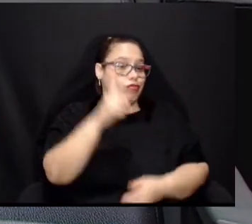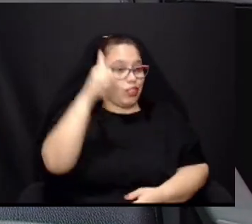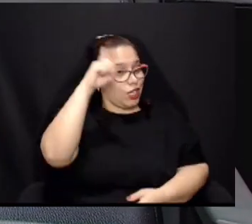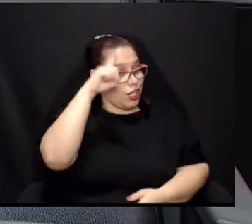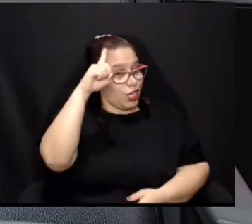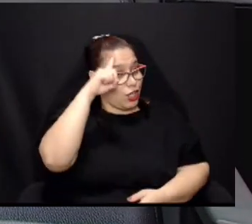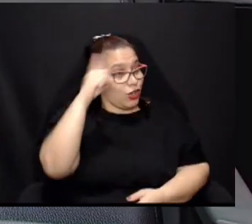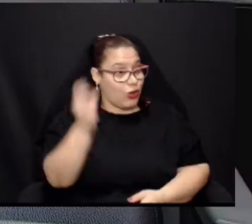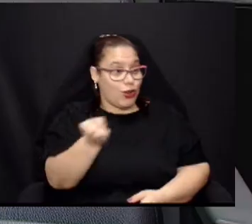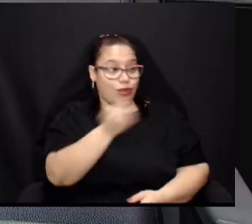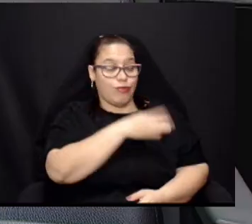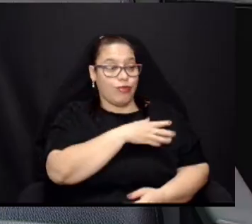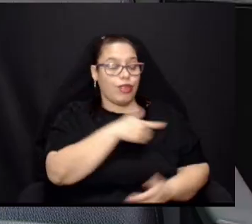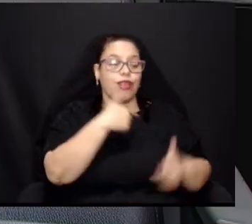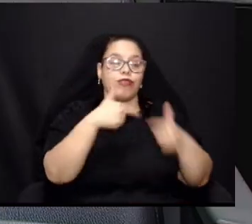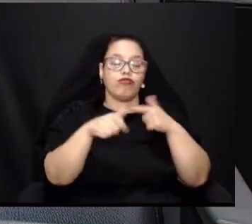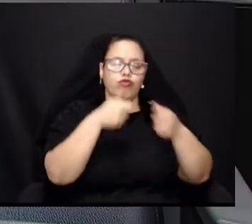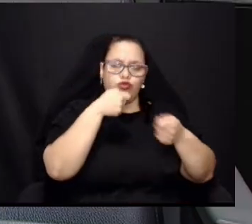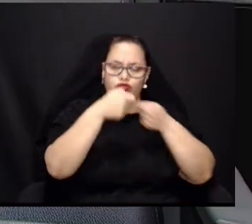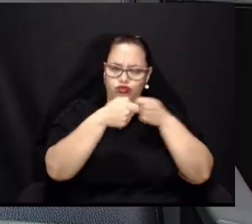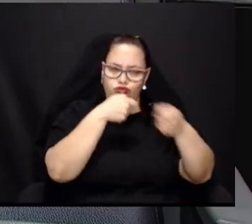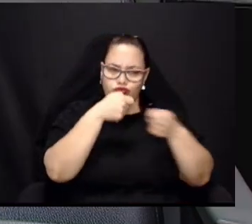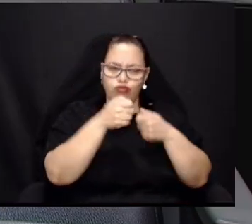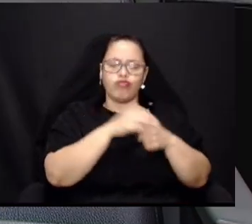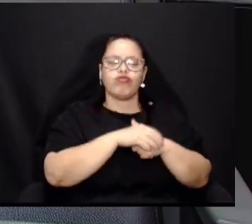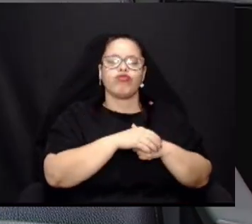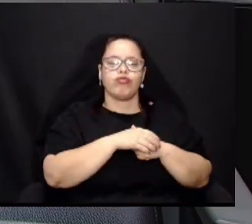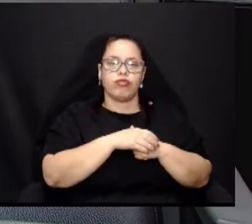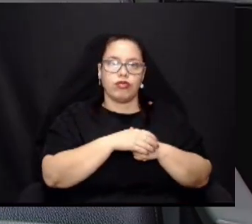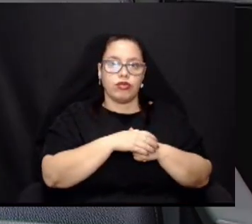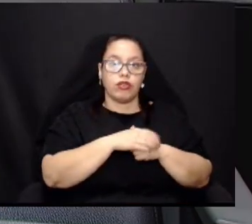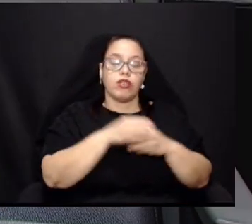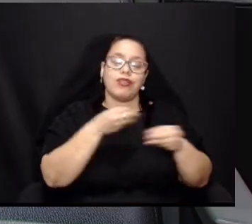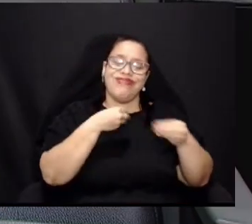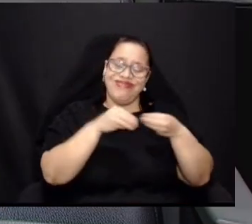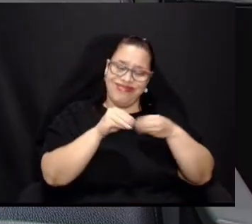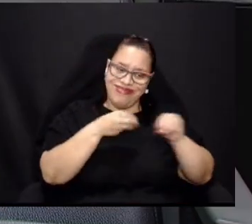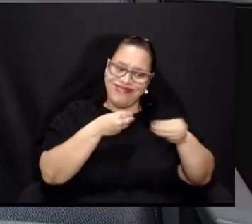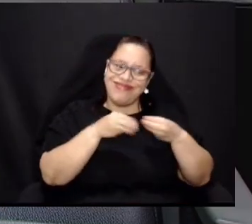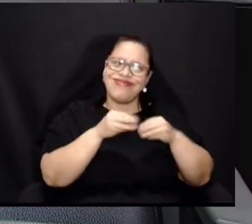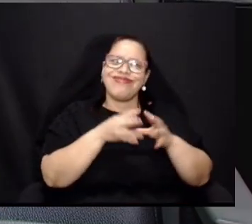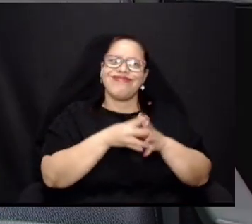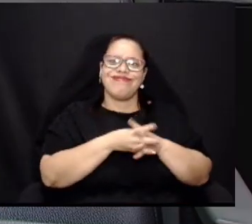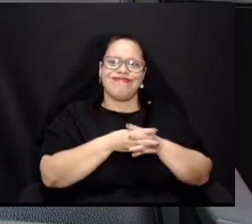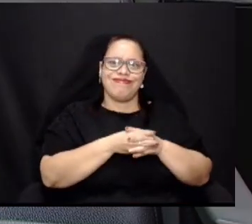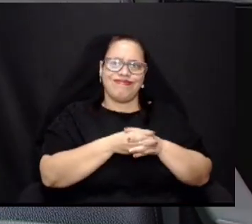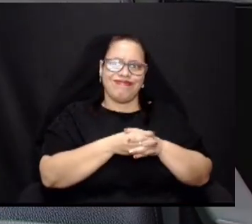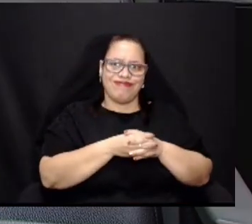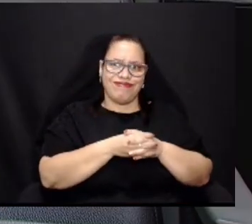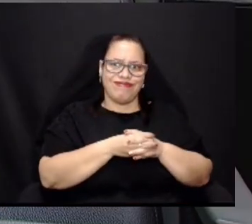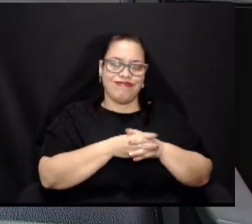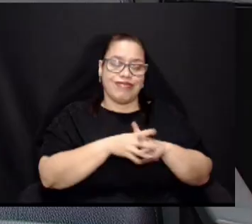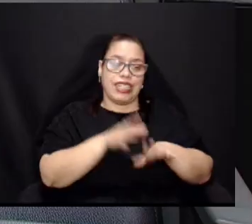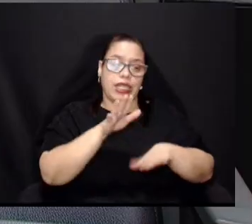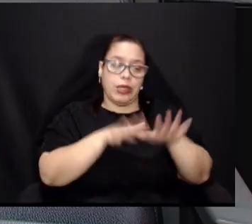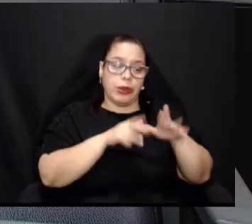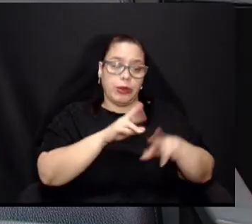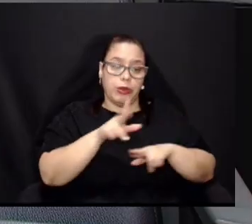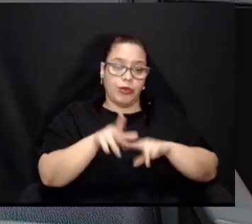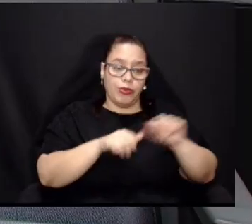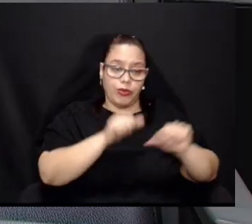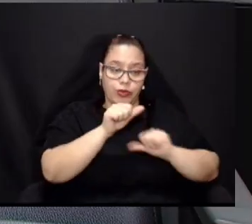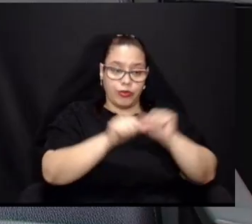muito com imprevistos, né? Então a gente tem que ser muito flexível também. Então é uma área bem dinâmica. E como vocês são em